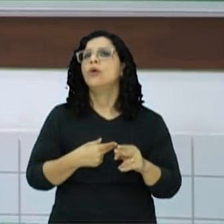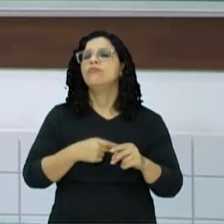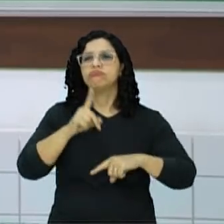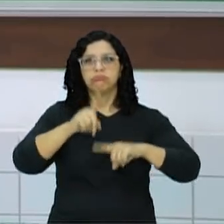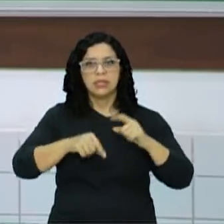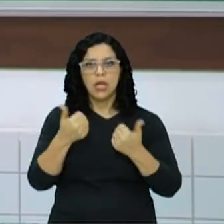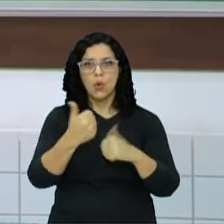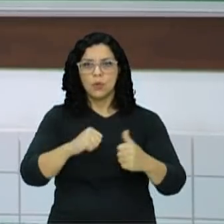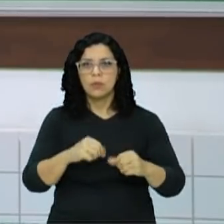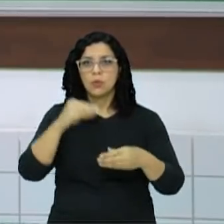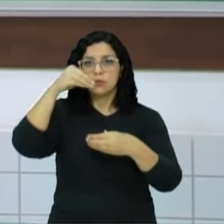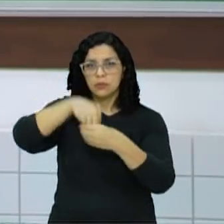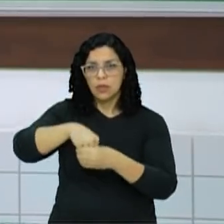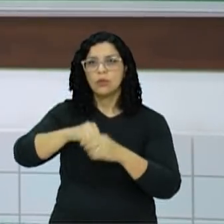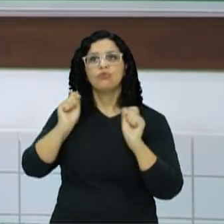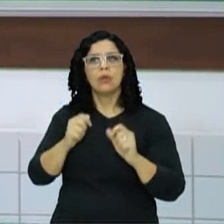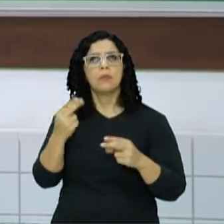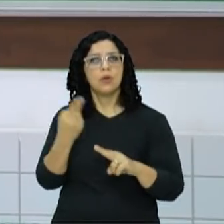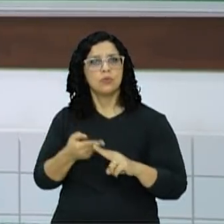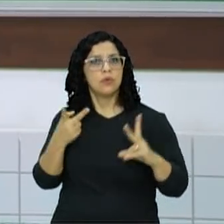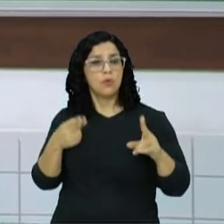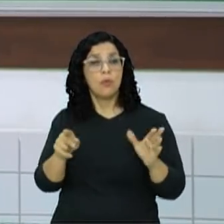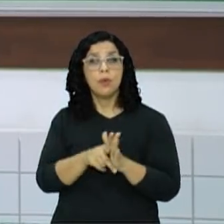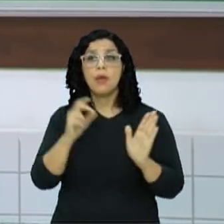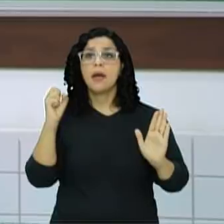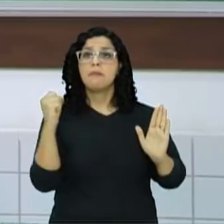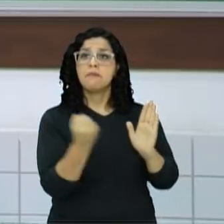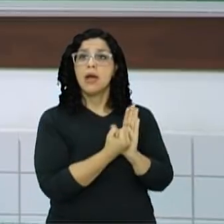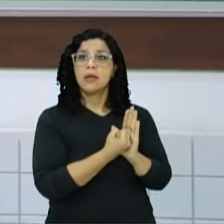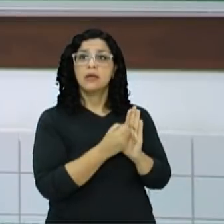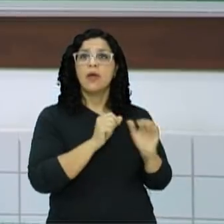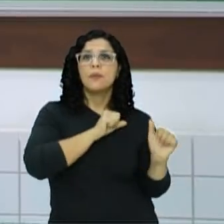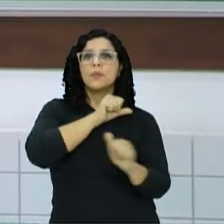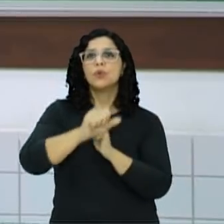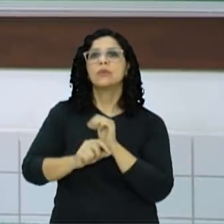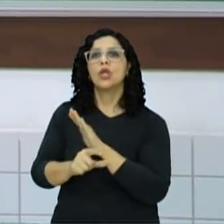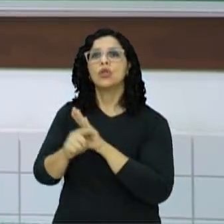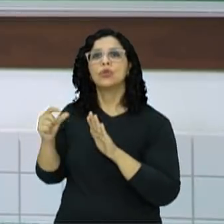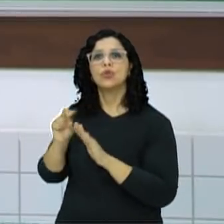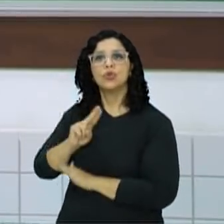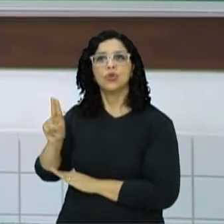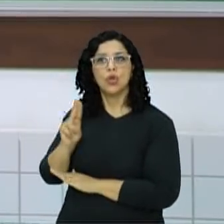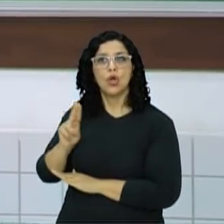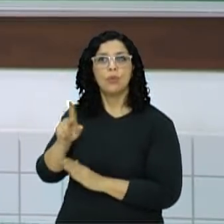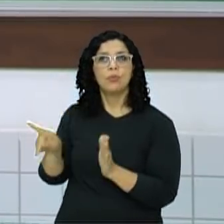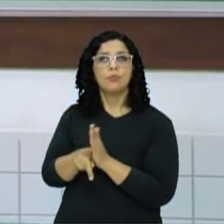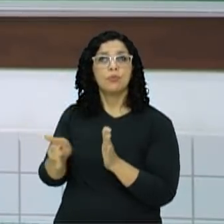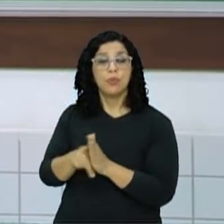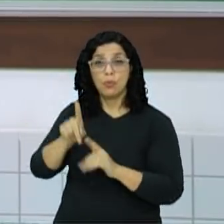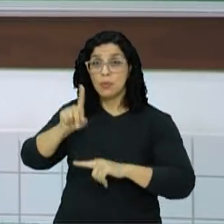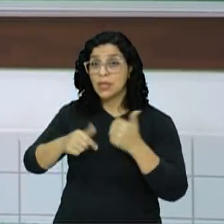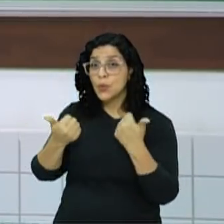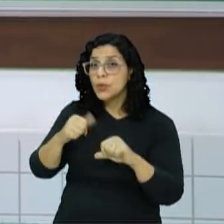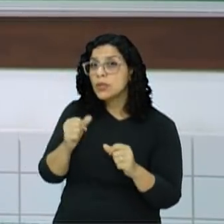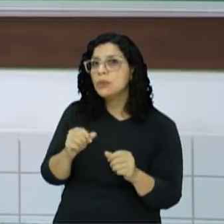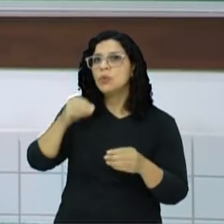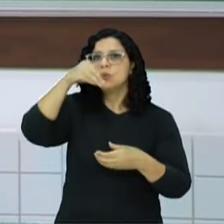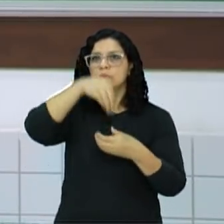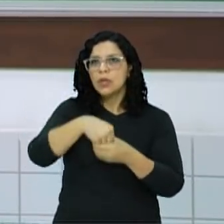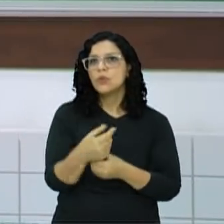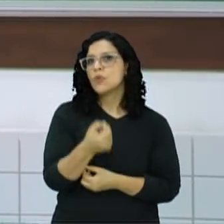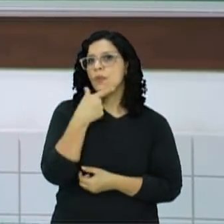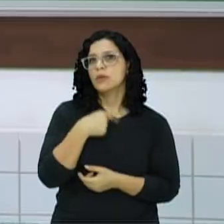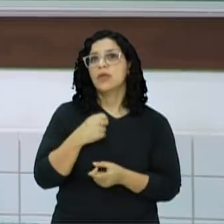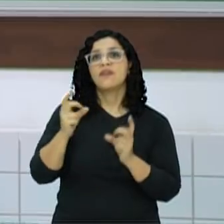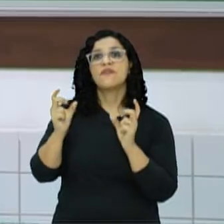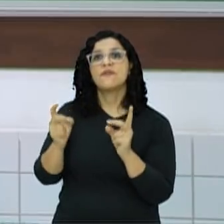obtendo a mesma eficácia, mas ele não ter mais aquela marca. Ele só usa o nome do princípio ativo do remédio. Então ele mantém eficácia e ele